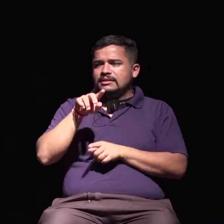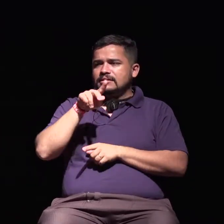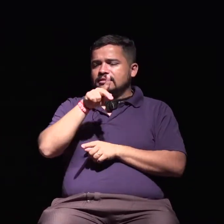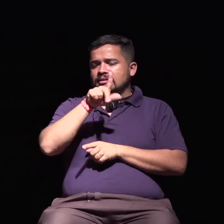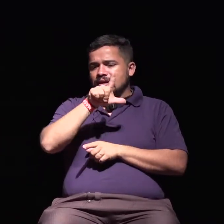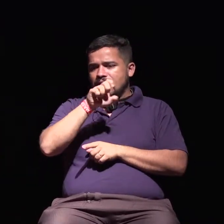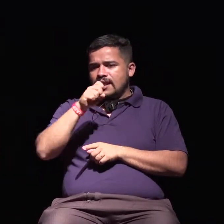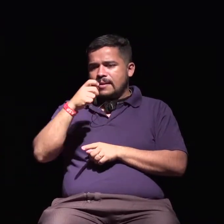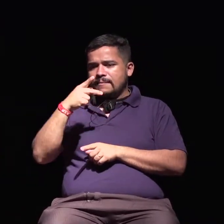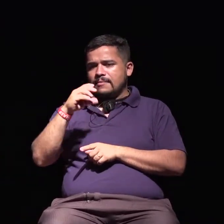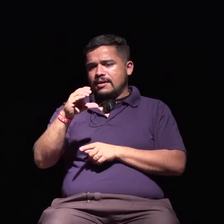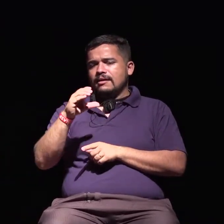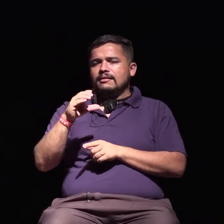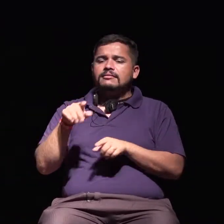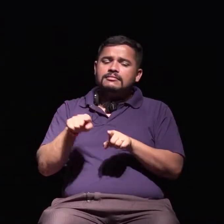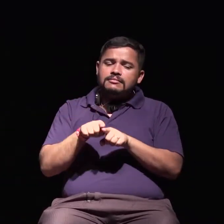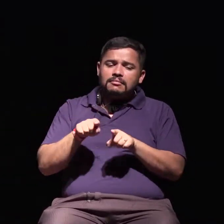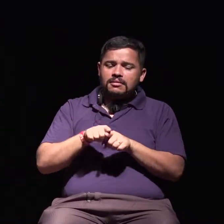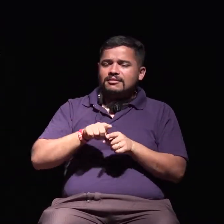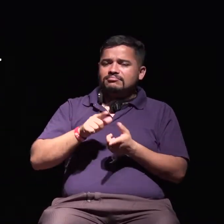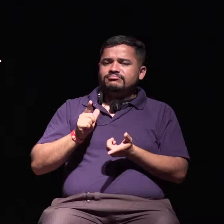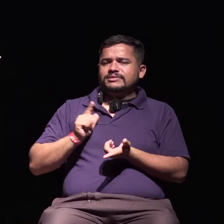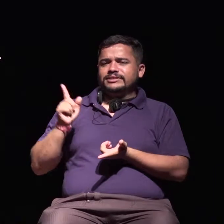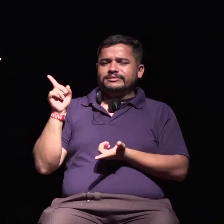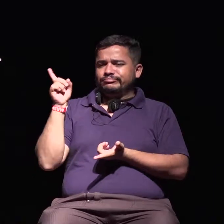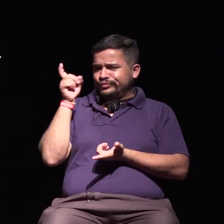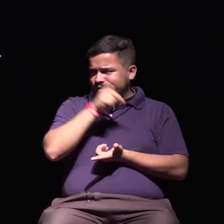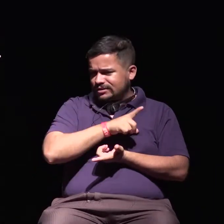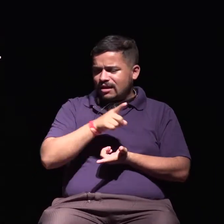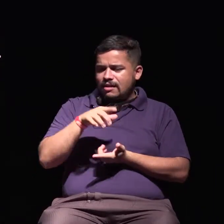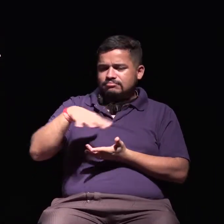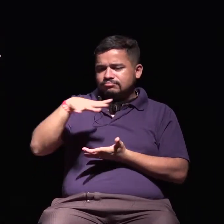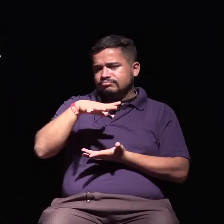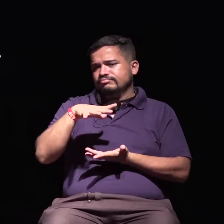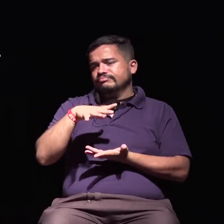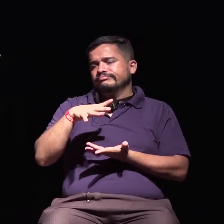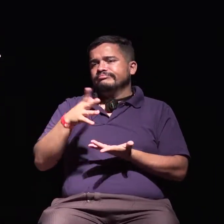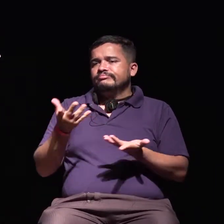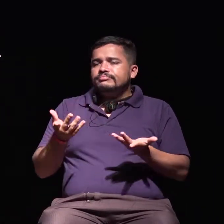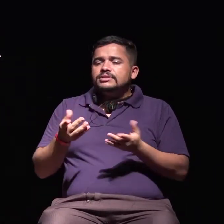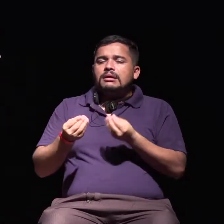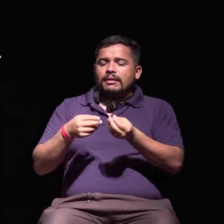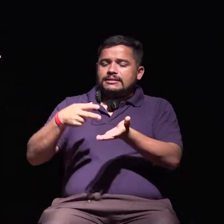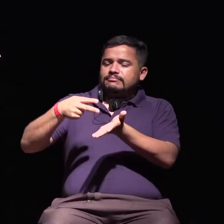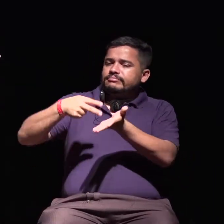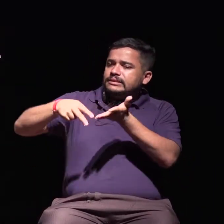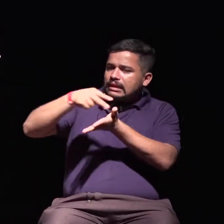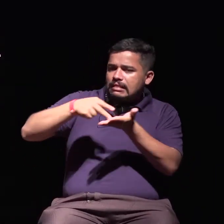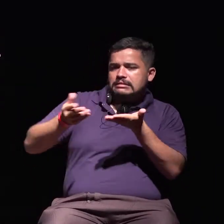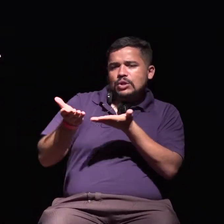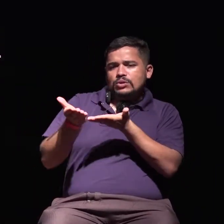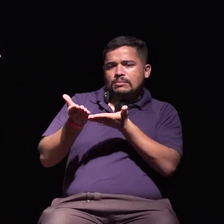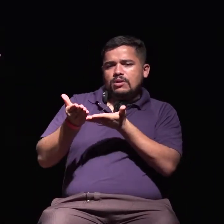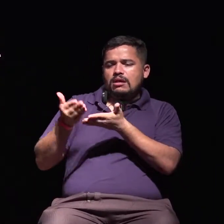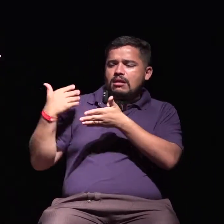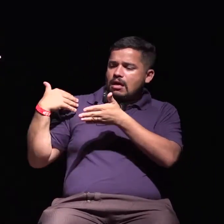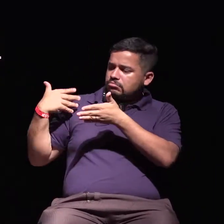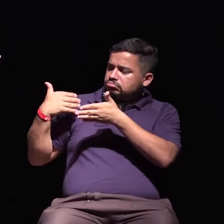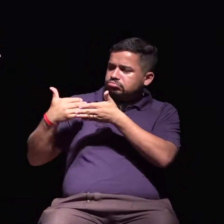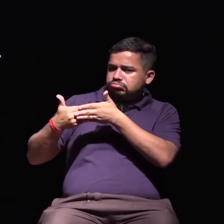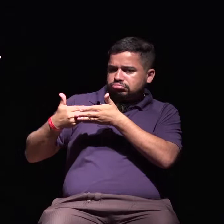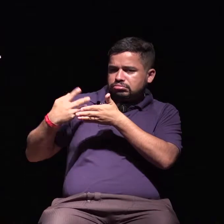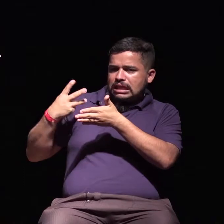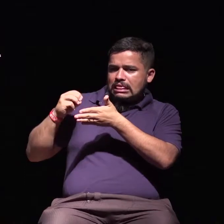Lepec, que aponta, apesar da diversidade das obras, algumas características recorrentes na dança contemporânea de 30 anos para cá.